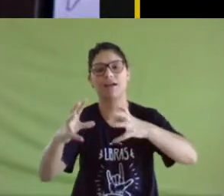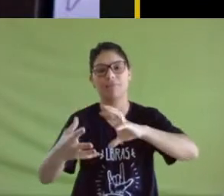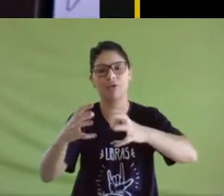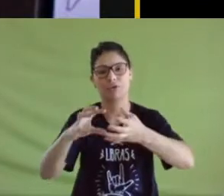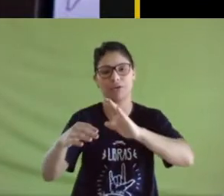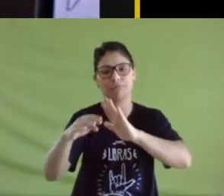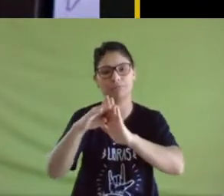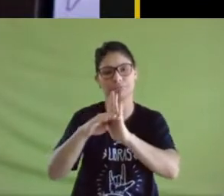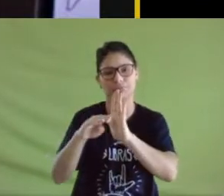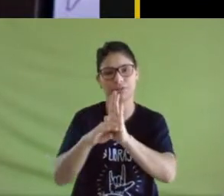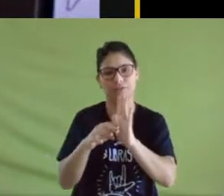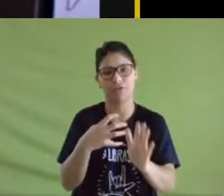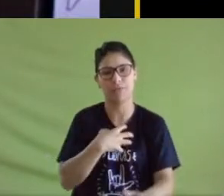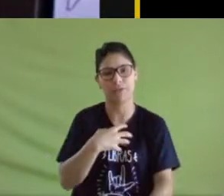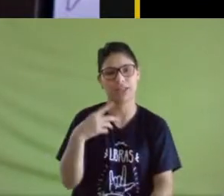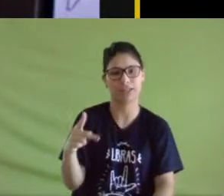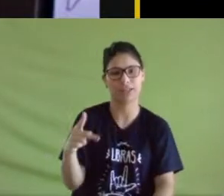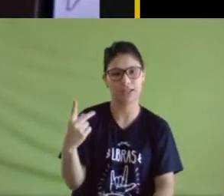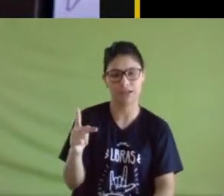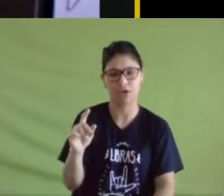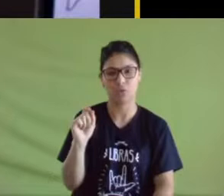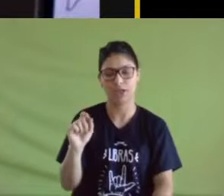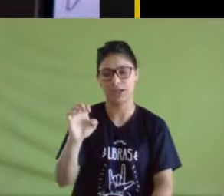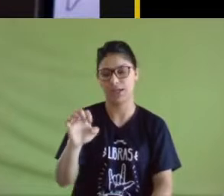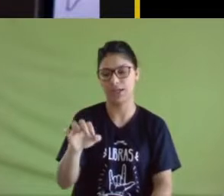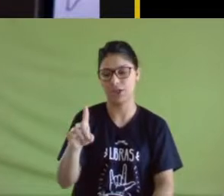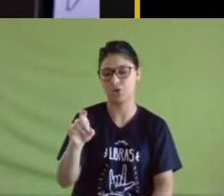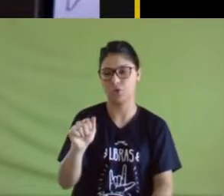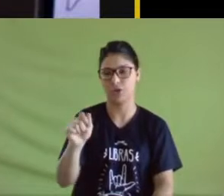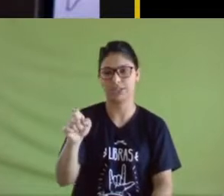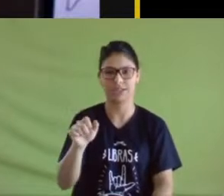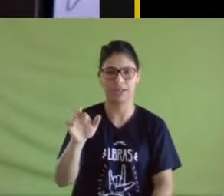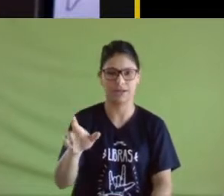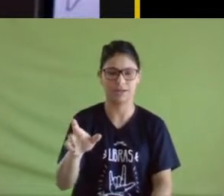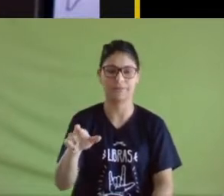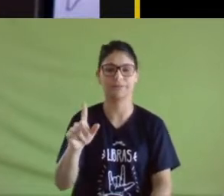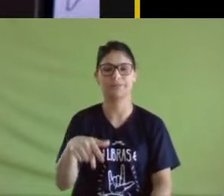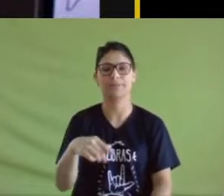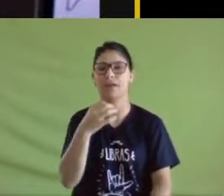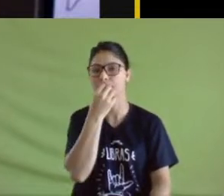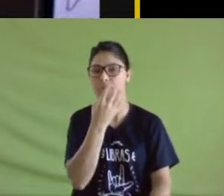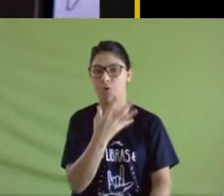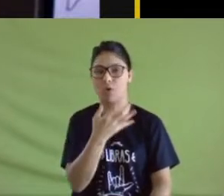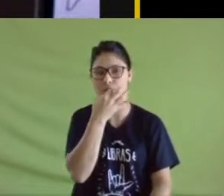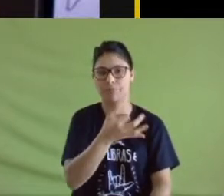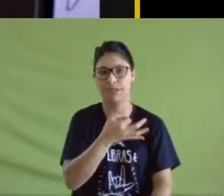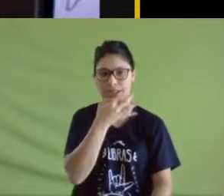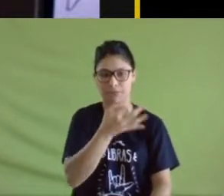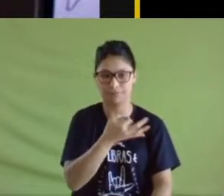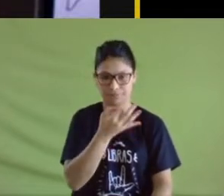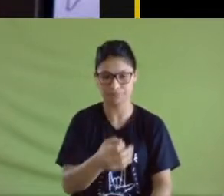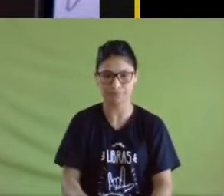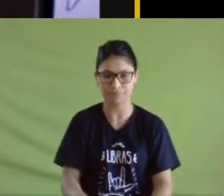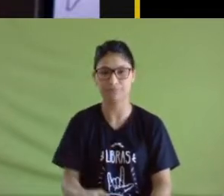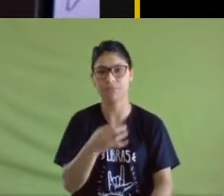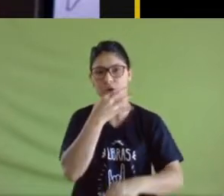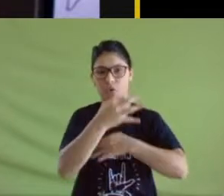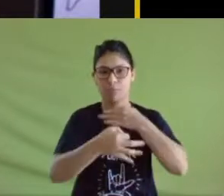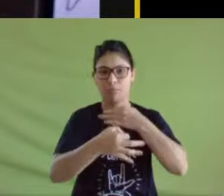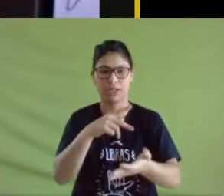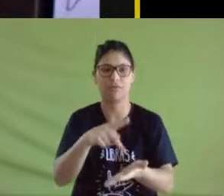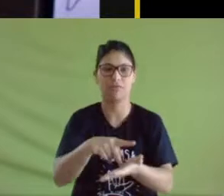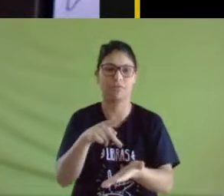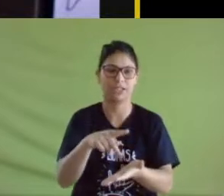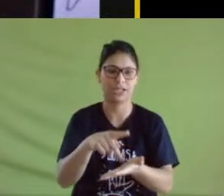dele aquilo que era endopson, aquilo que era uma boa opinião, ou seja, uma opinião